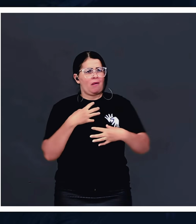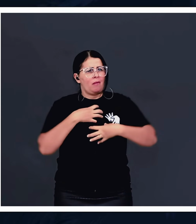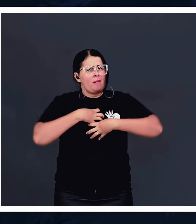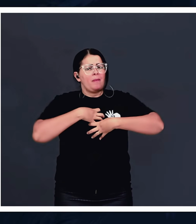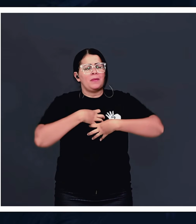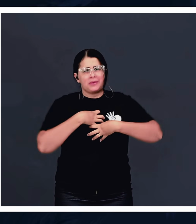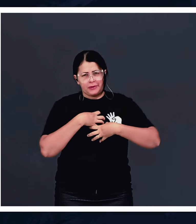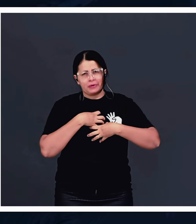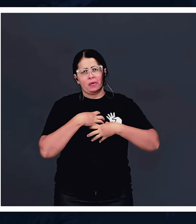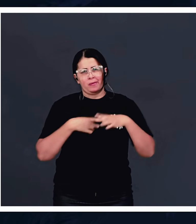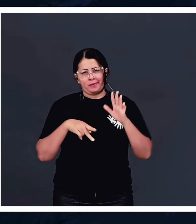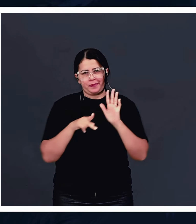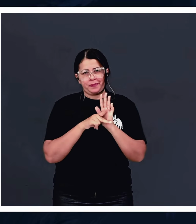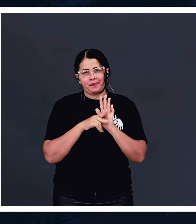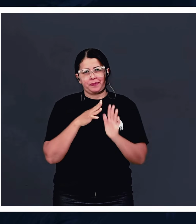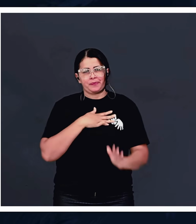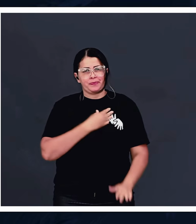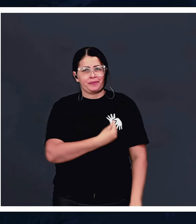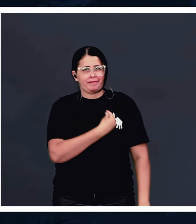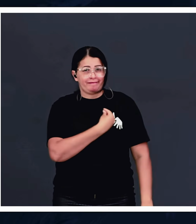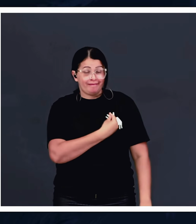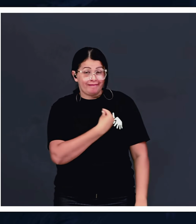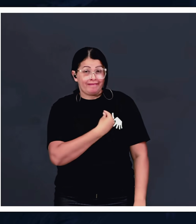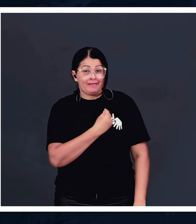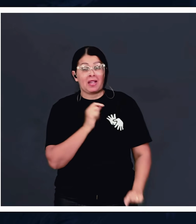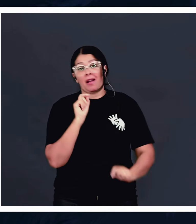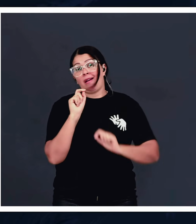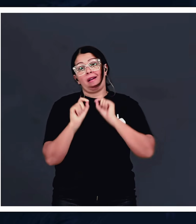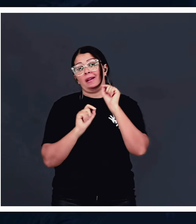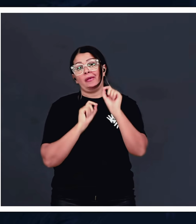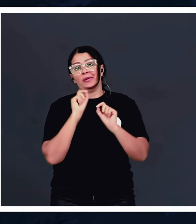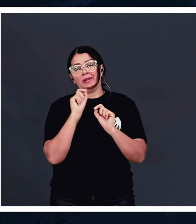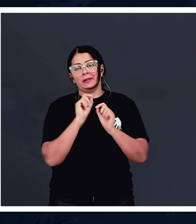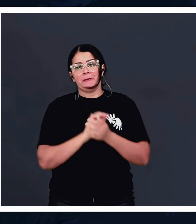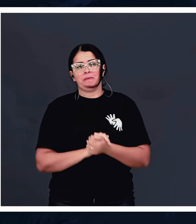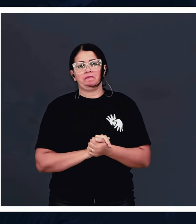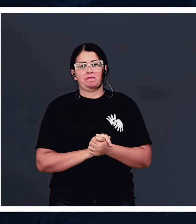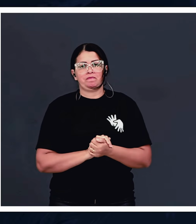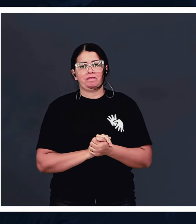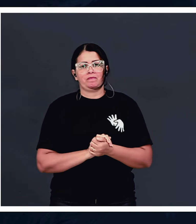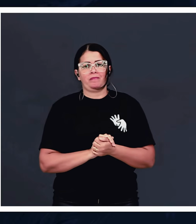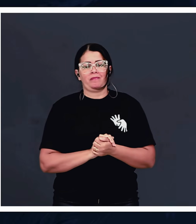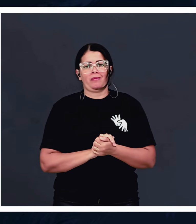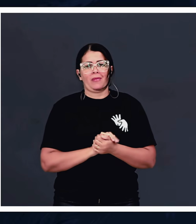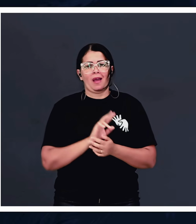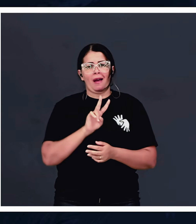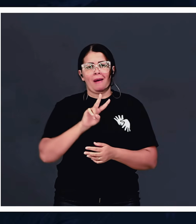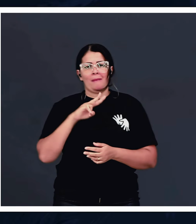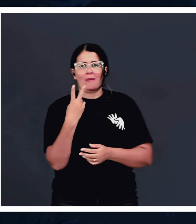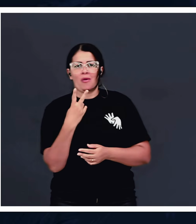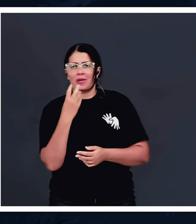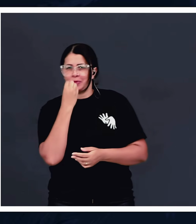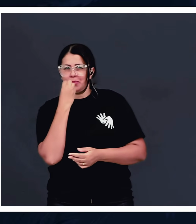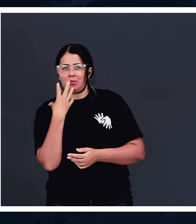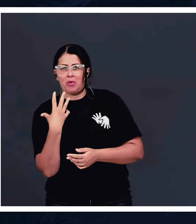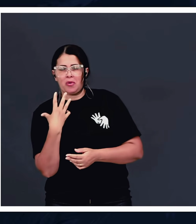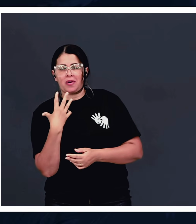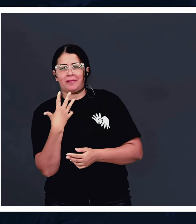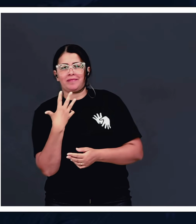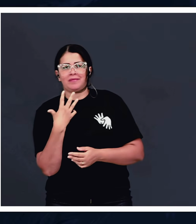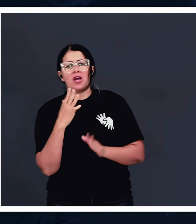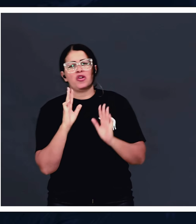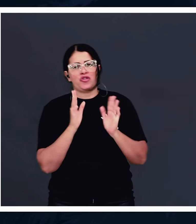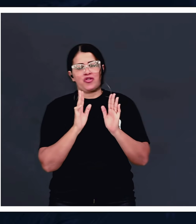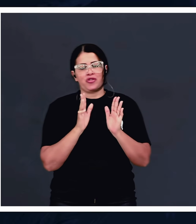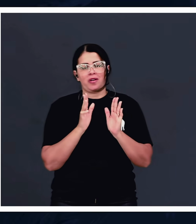interpessoal, ele é travestido, vamos dizer assim, de uma coisa boa. Eu acho que eu já trouxe